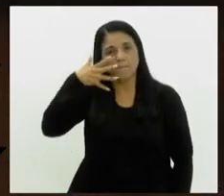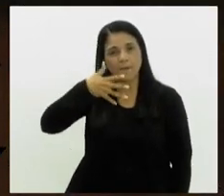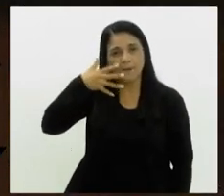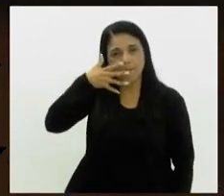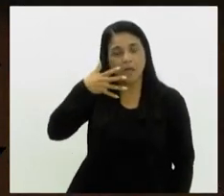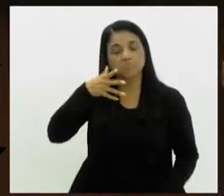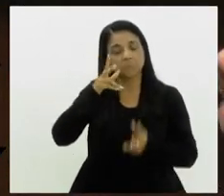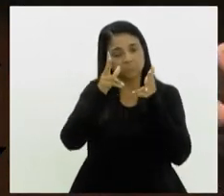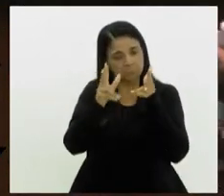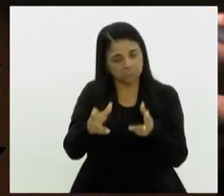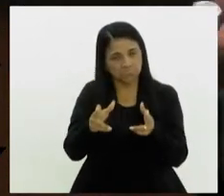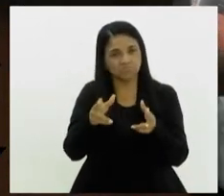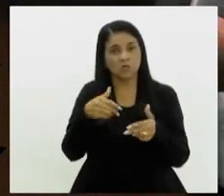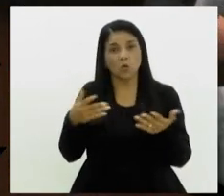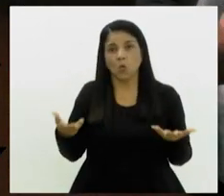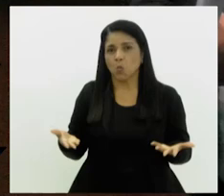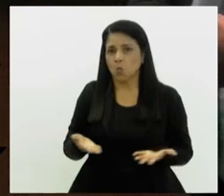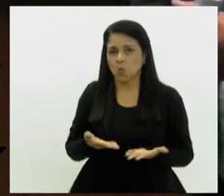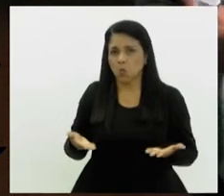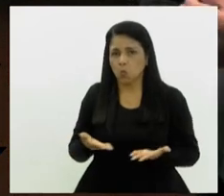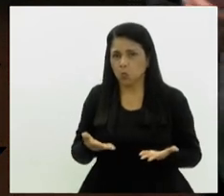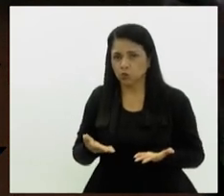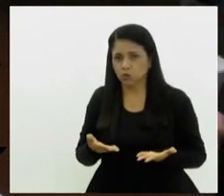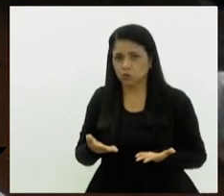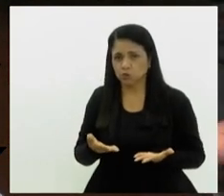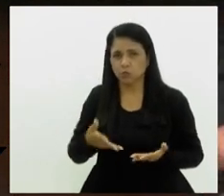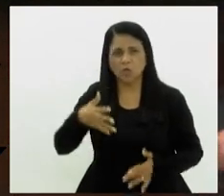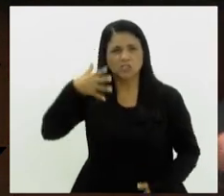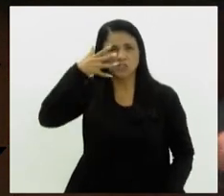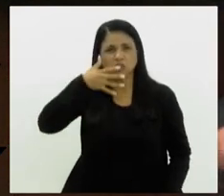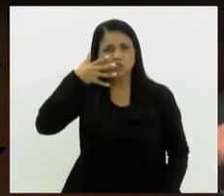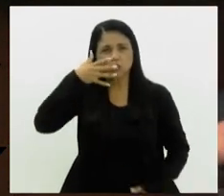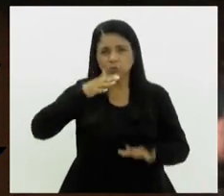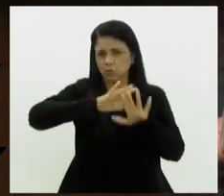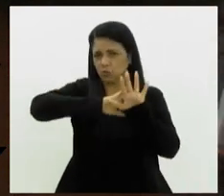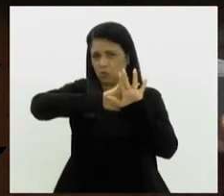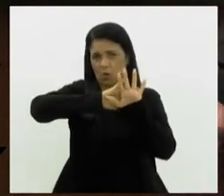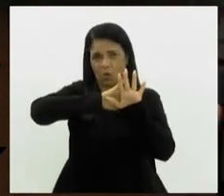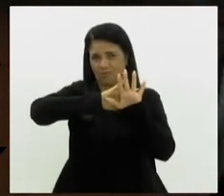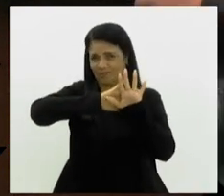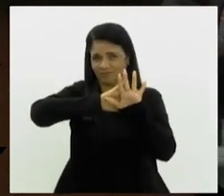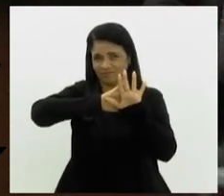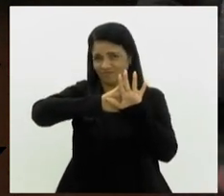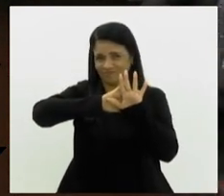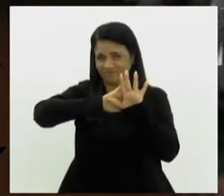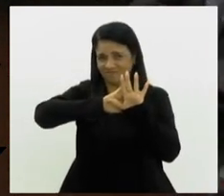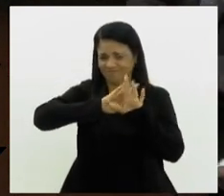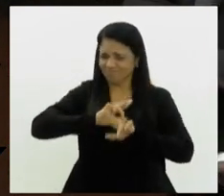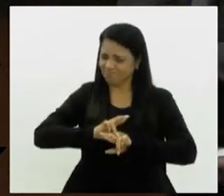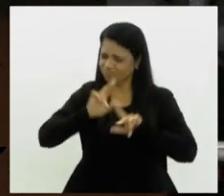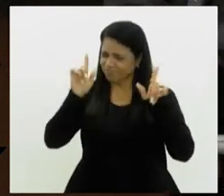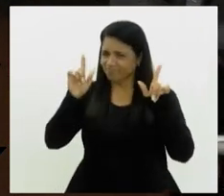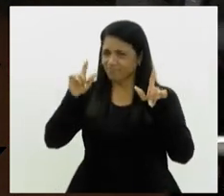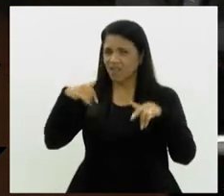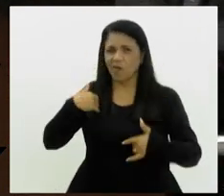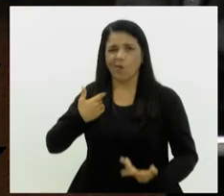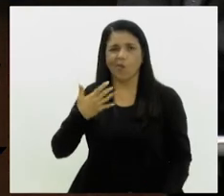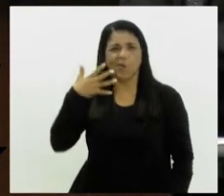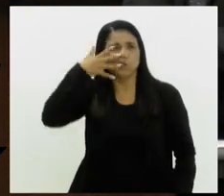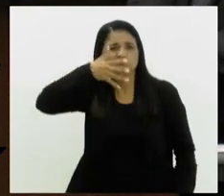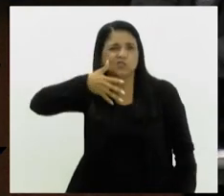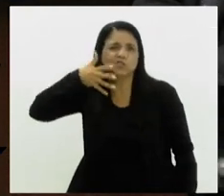direção. Hoje não se trata de um discurso ideológico, não se trata de um